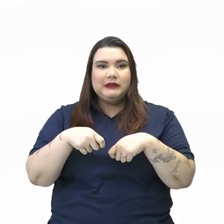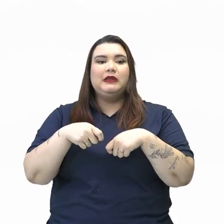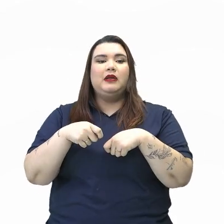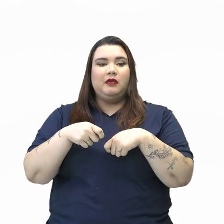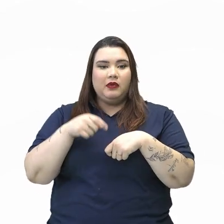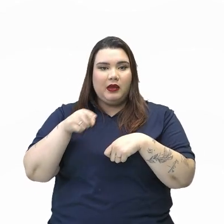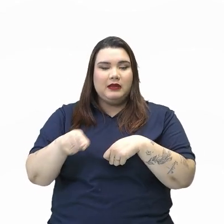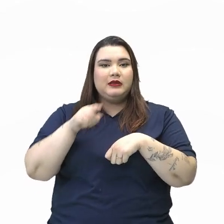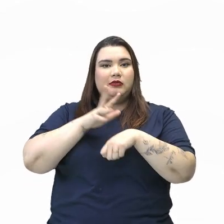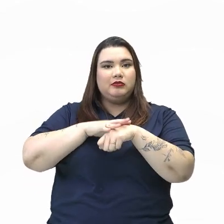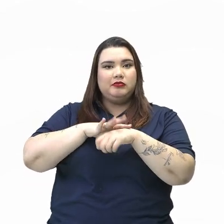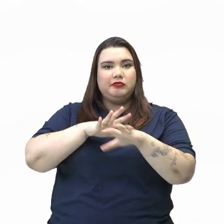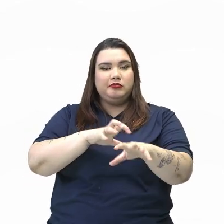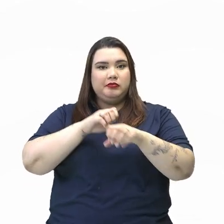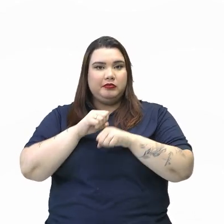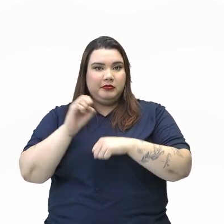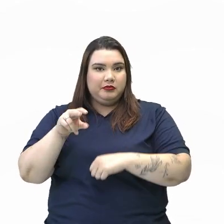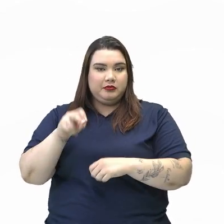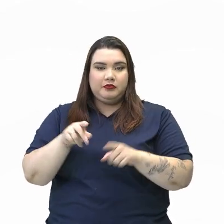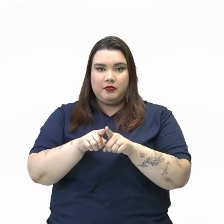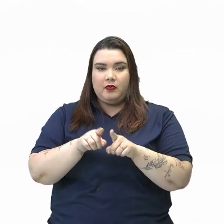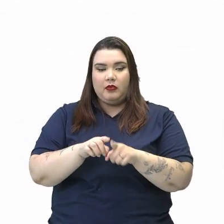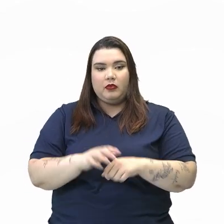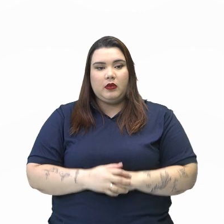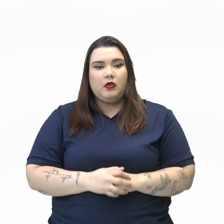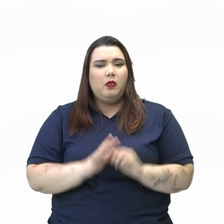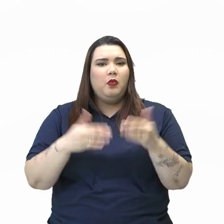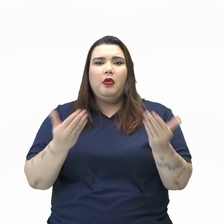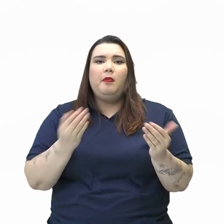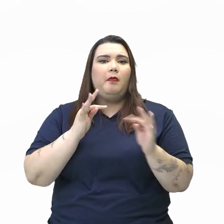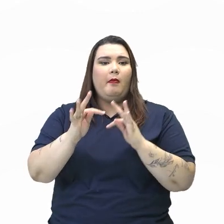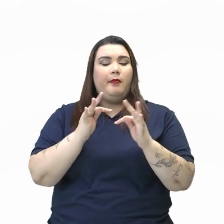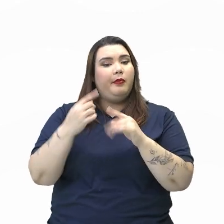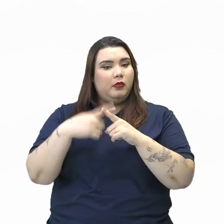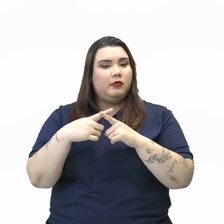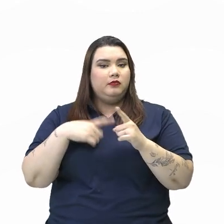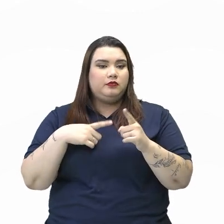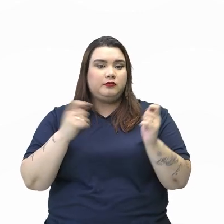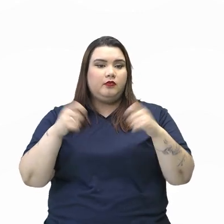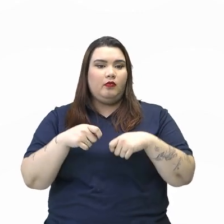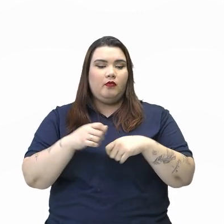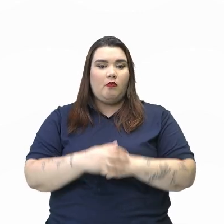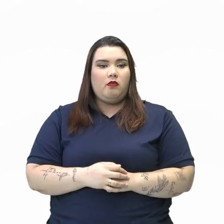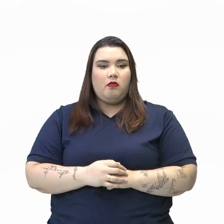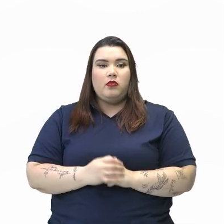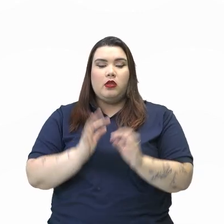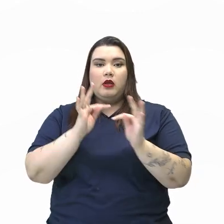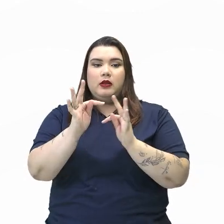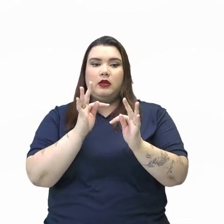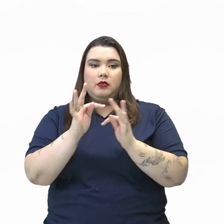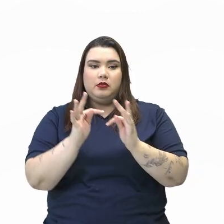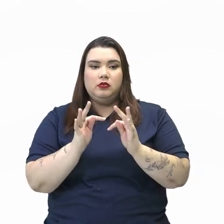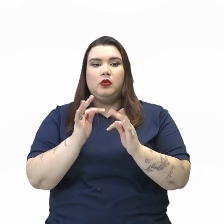essa infecção, né, causada por esse fungo. E qual seria o tratamento? Porque há tratamento para ele, né? Geralmente,